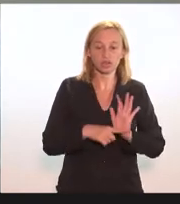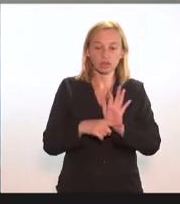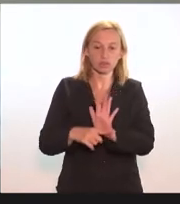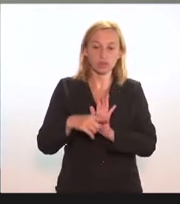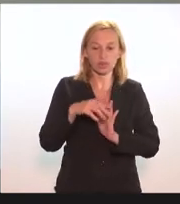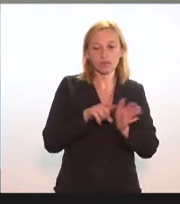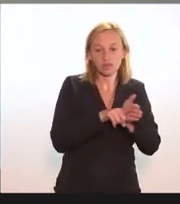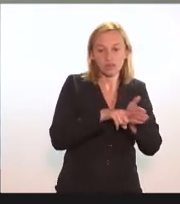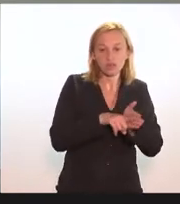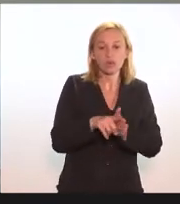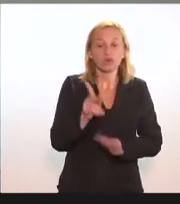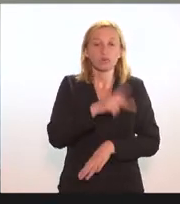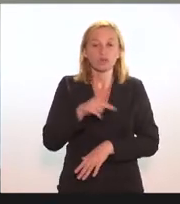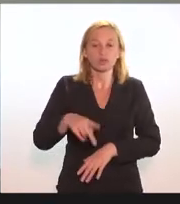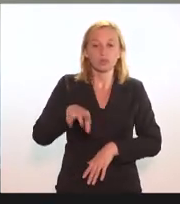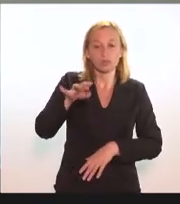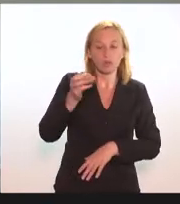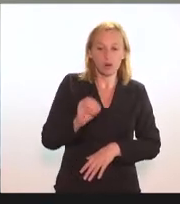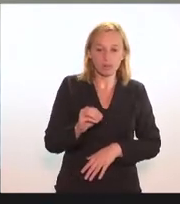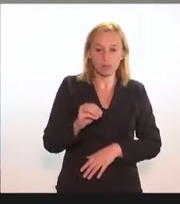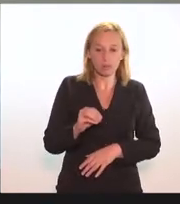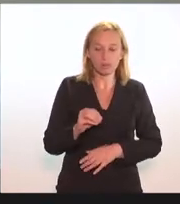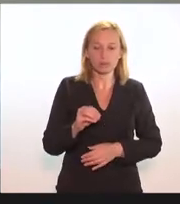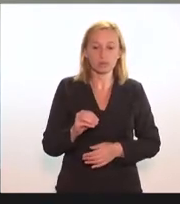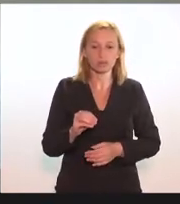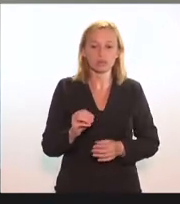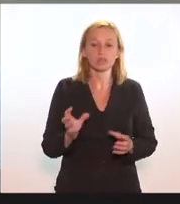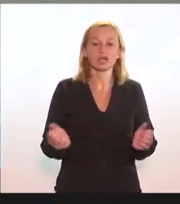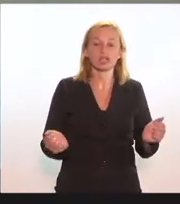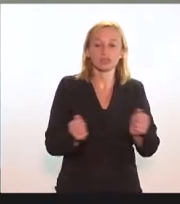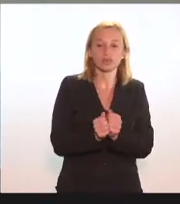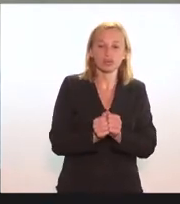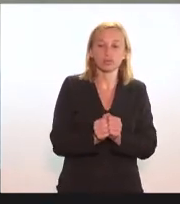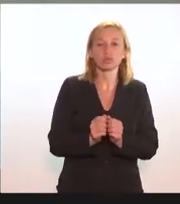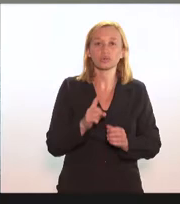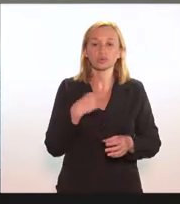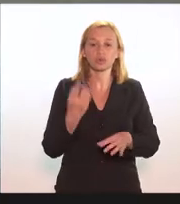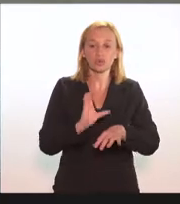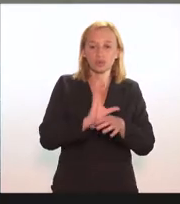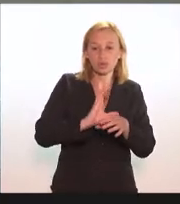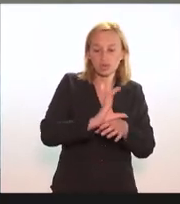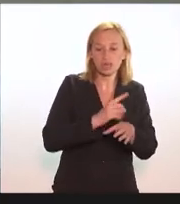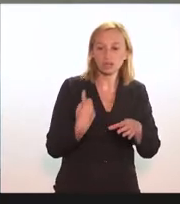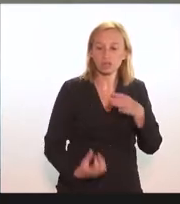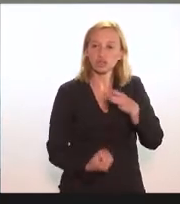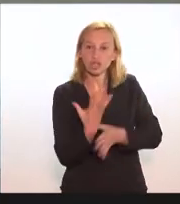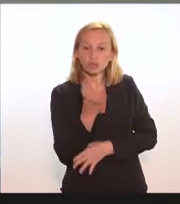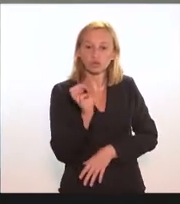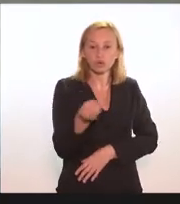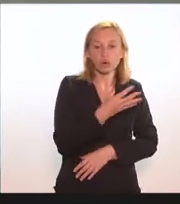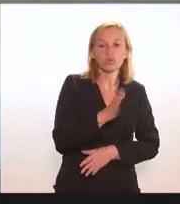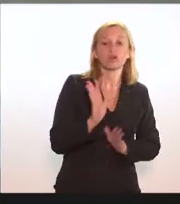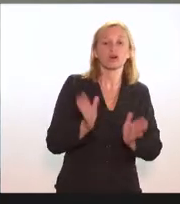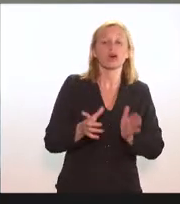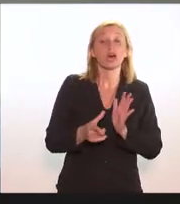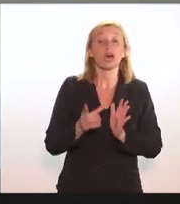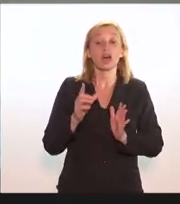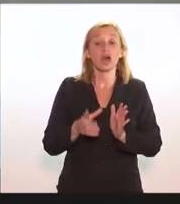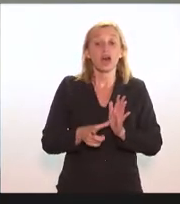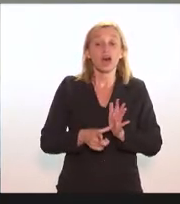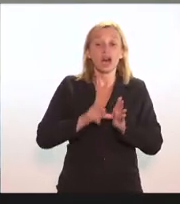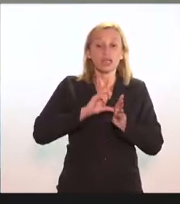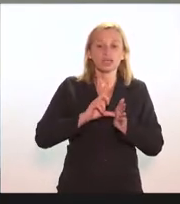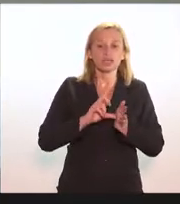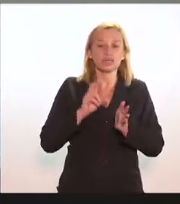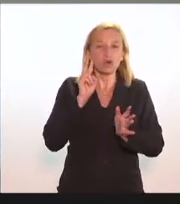O professor Mauro Osório tem participado do conselho que a gente criou recentemente e eu acho que, antes de olhar para frente,